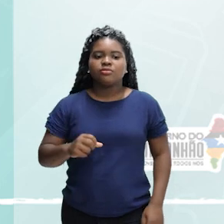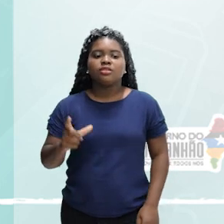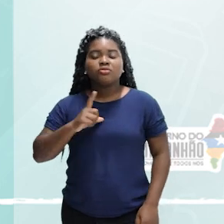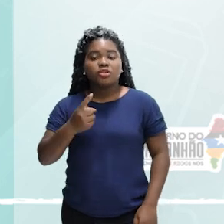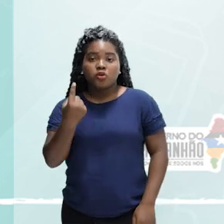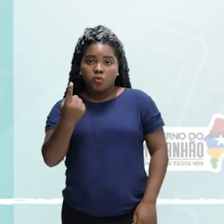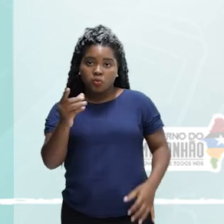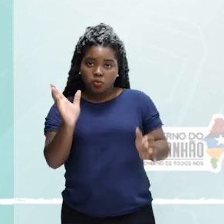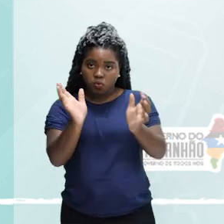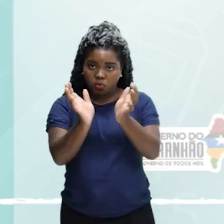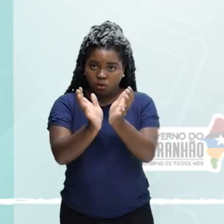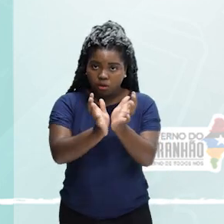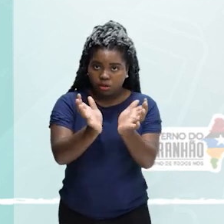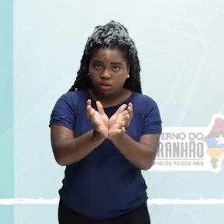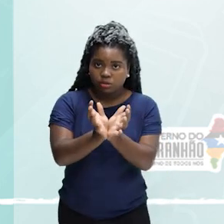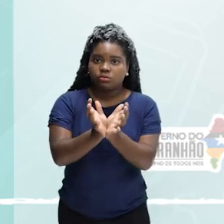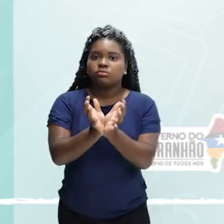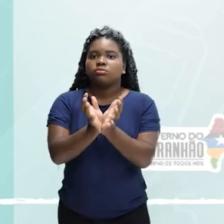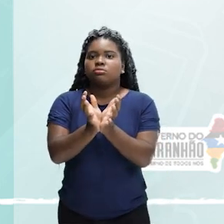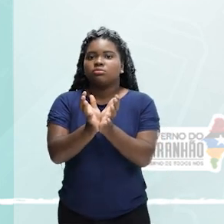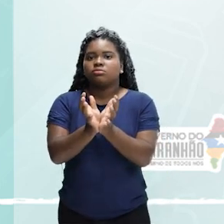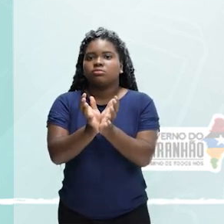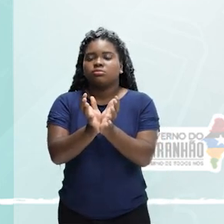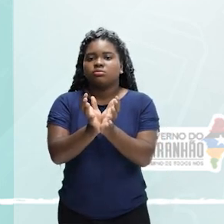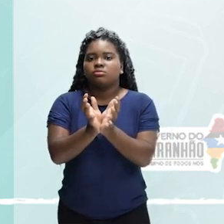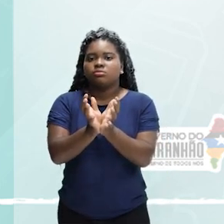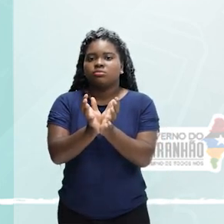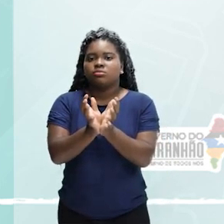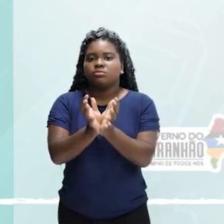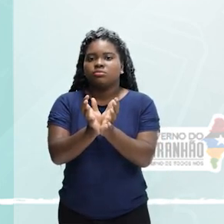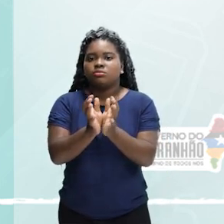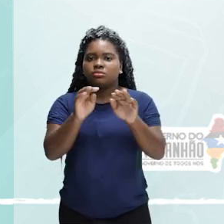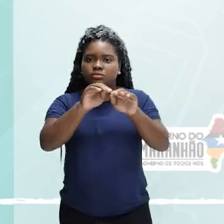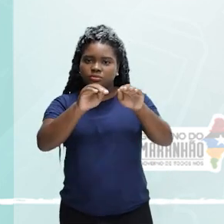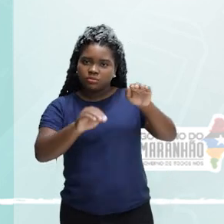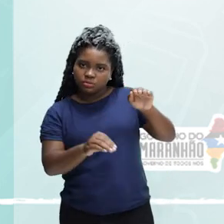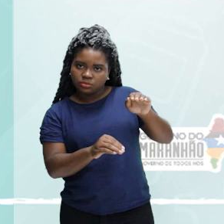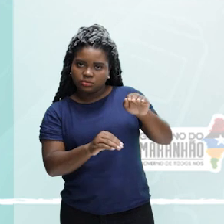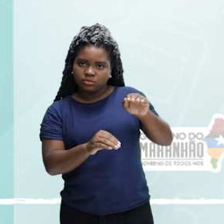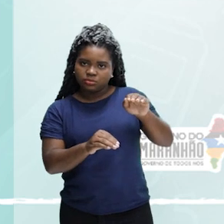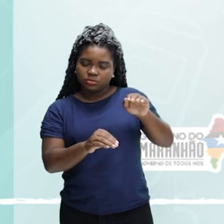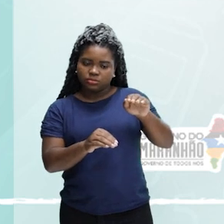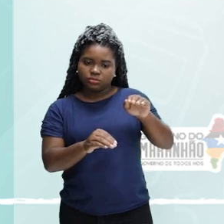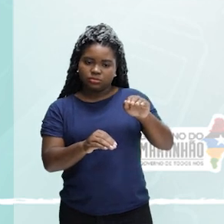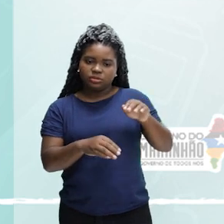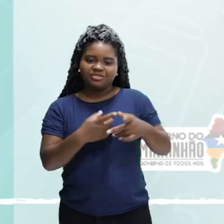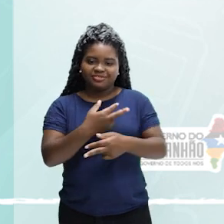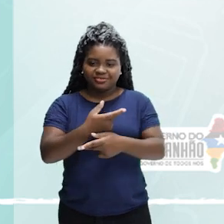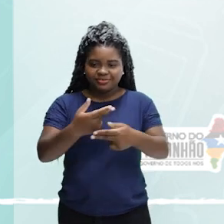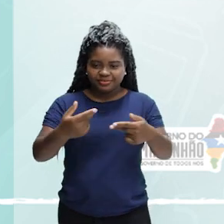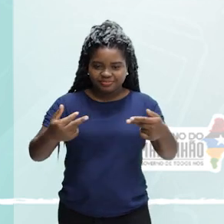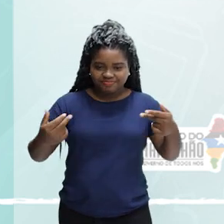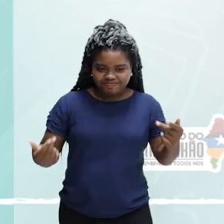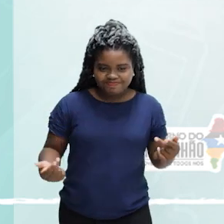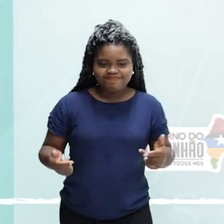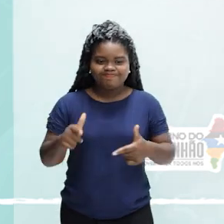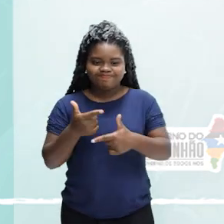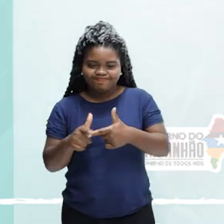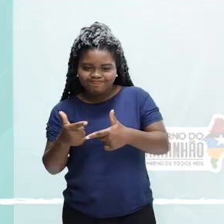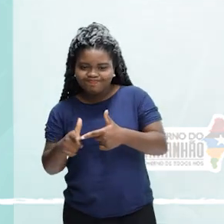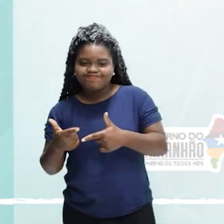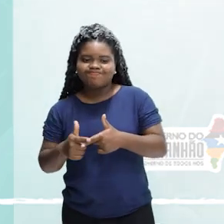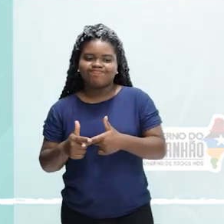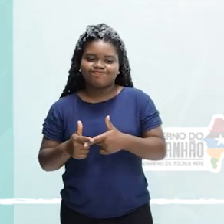um grupo que é uma minoria, claro, né, que por diversos motivos, com o passar do tempo, vai ocupando os espaços de